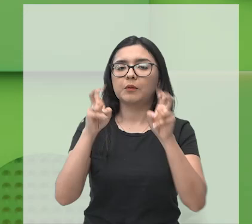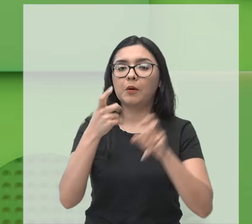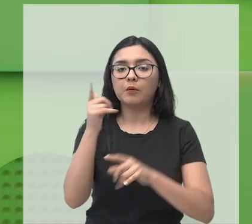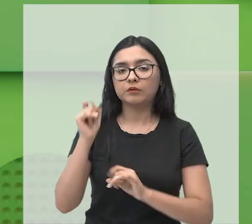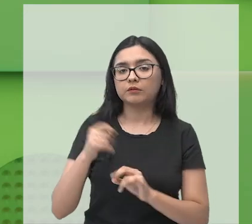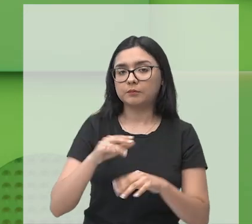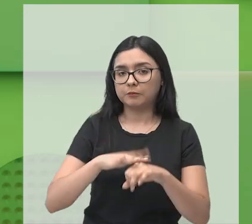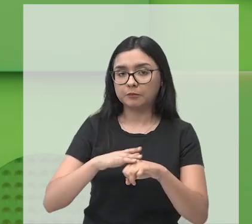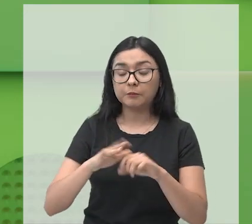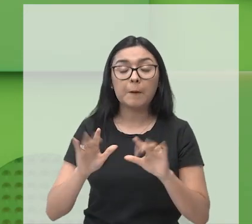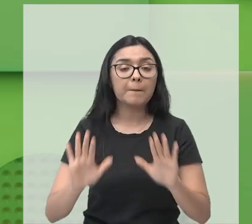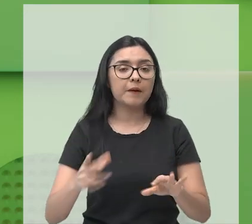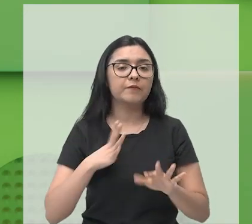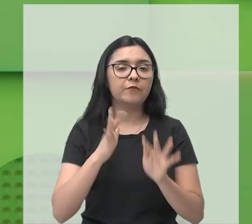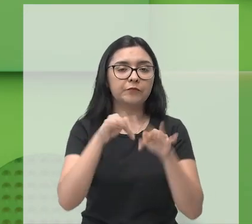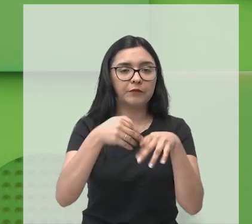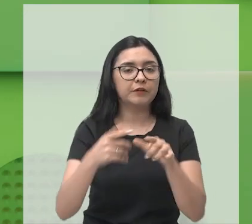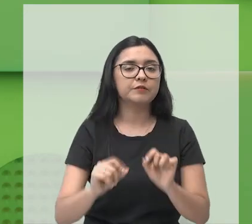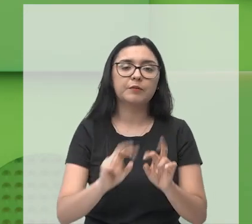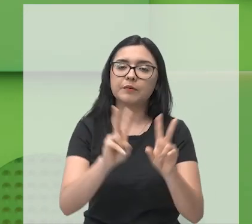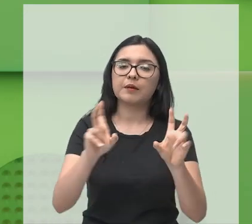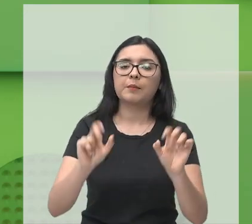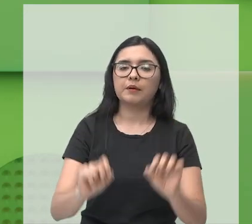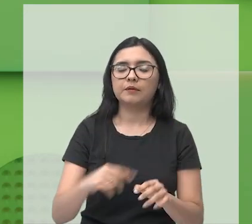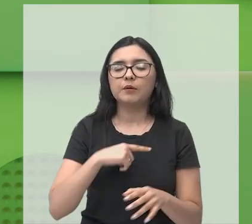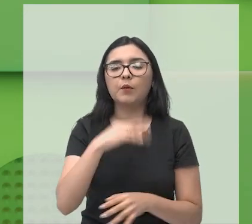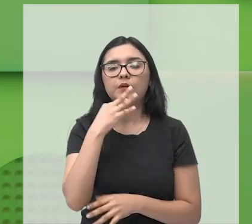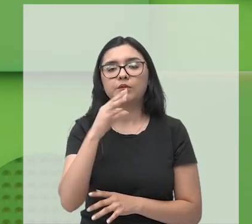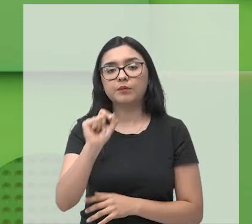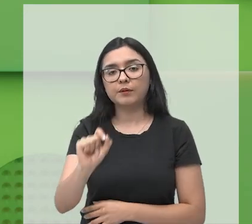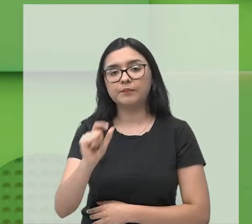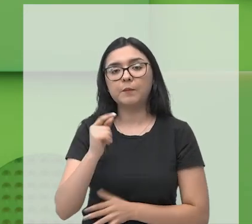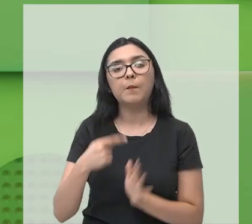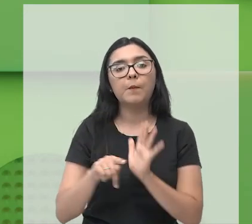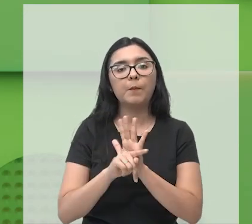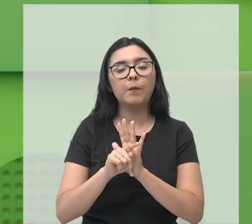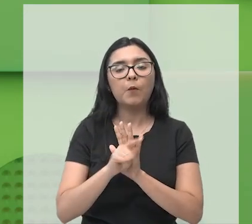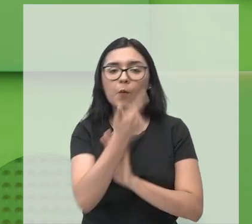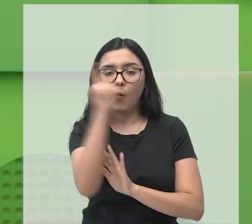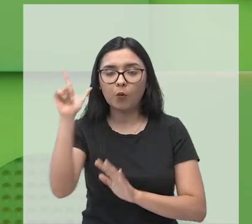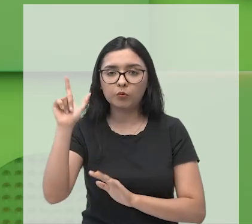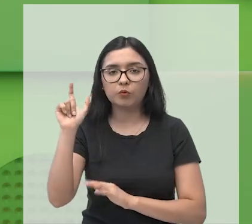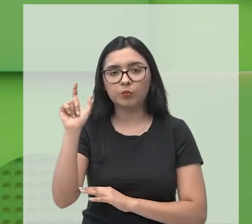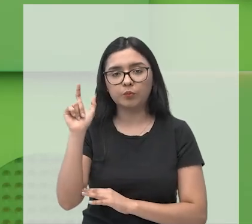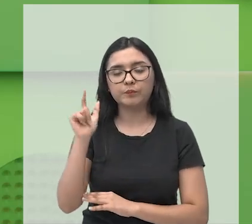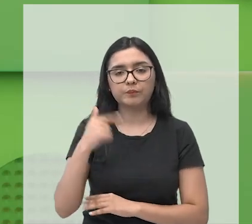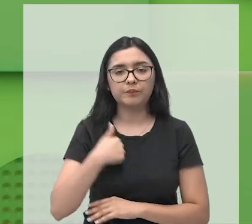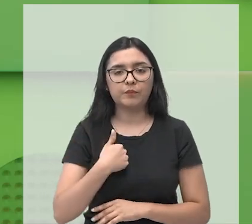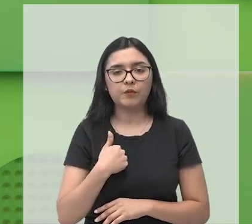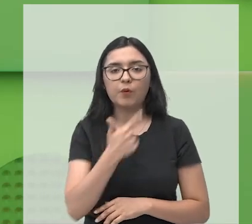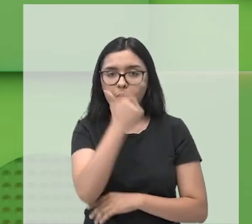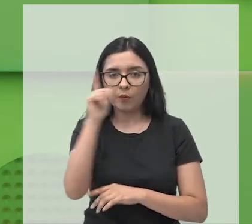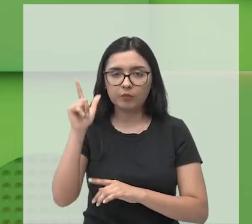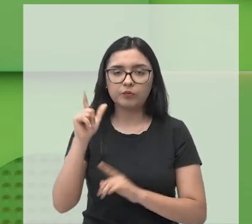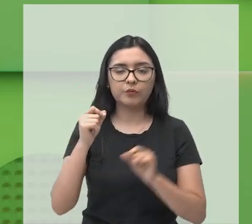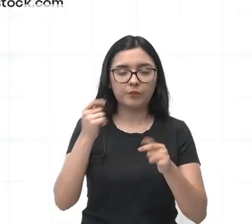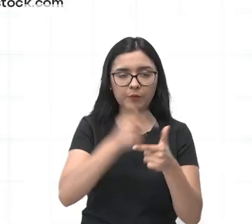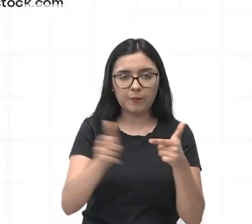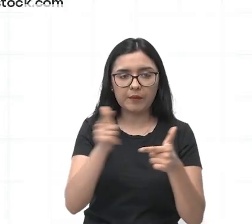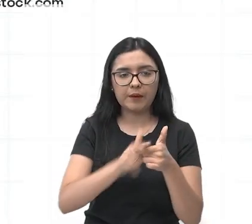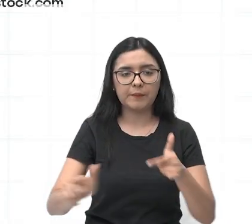distúrbios. Mas vamos finalizar aí conhecendo o próximo distúrbio da nossa aula de